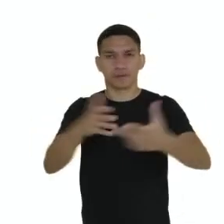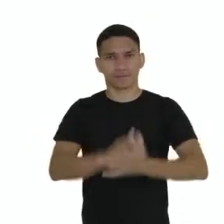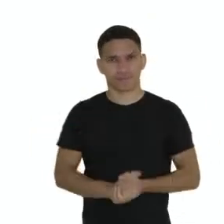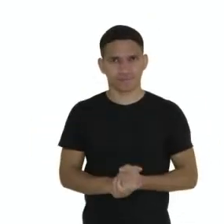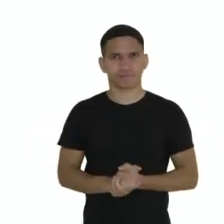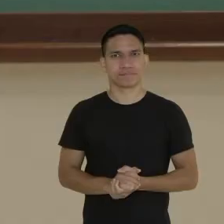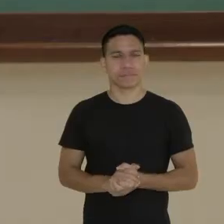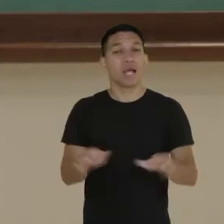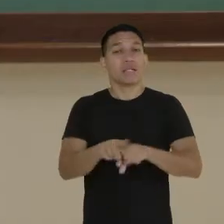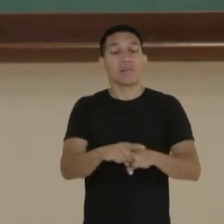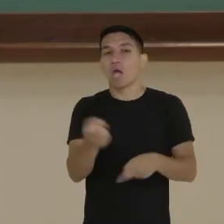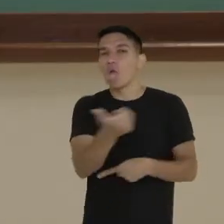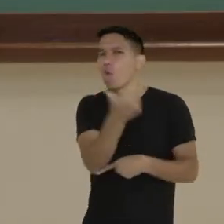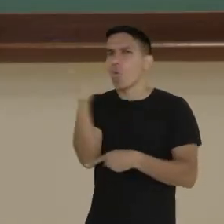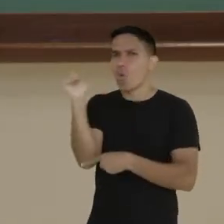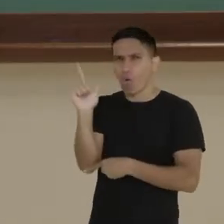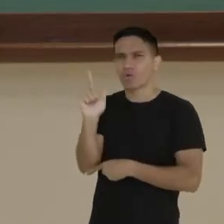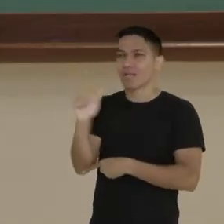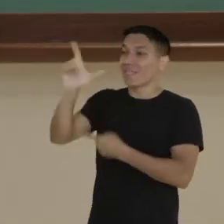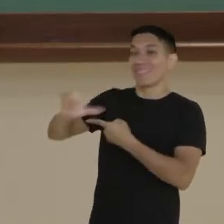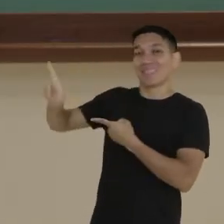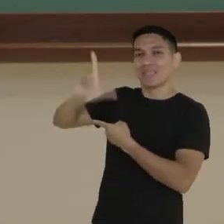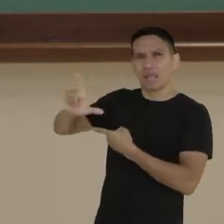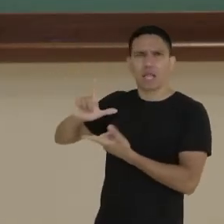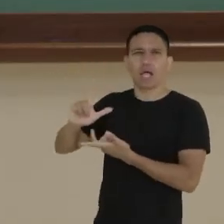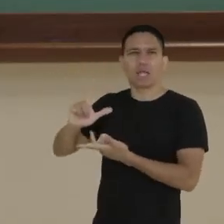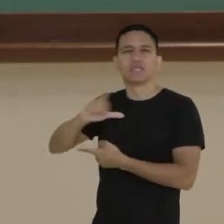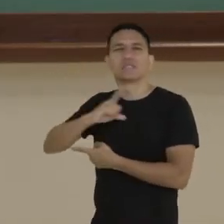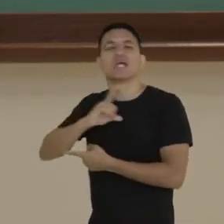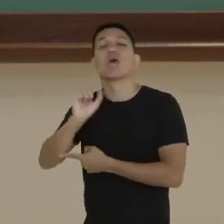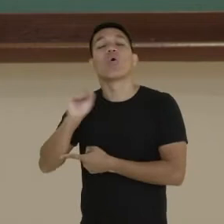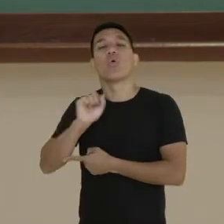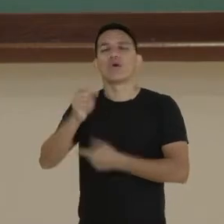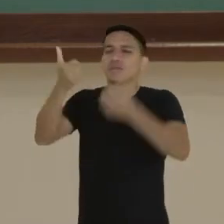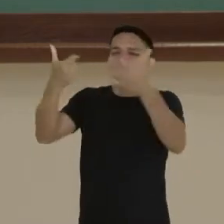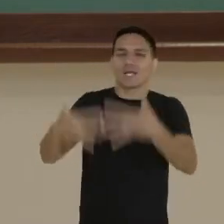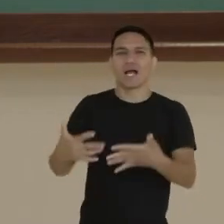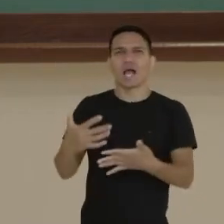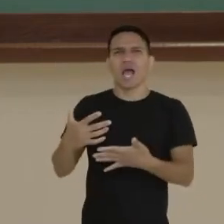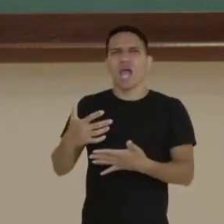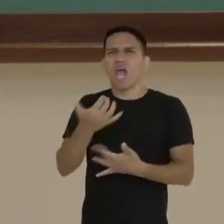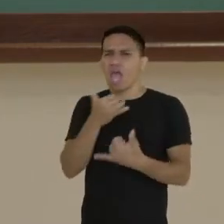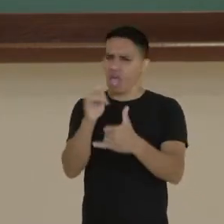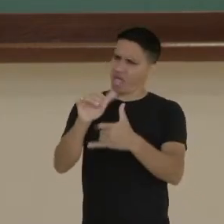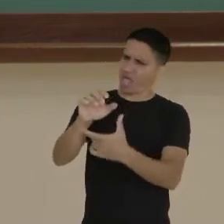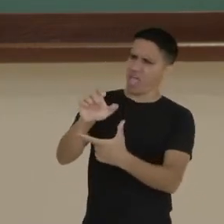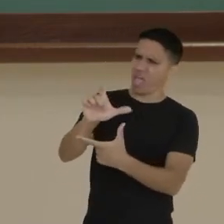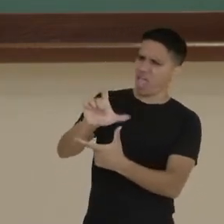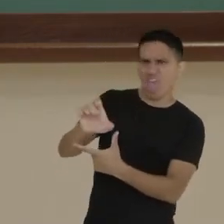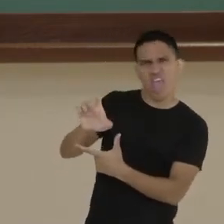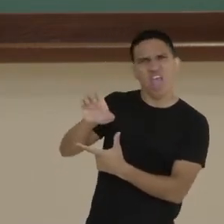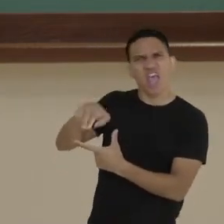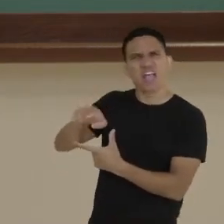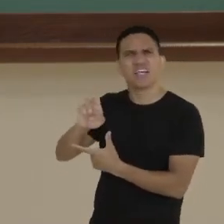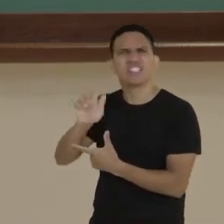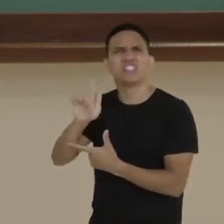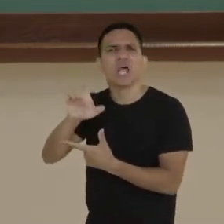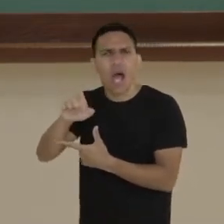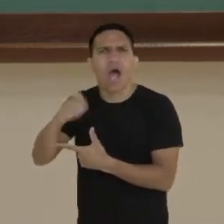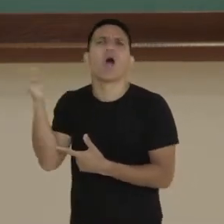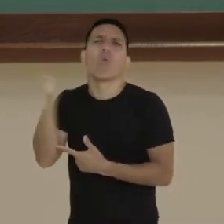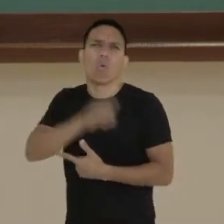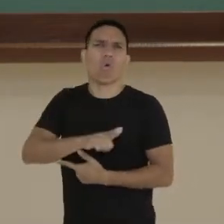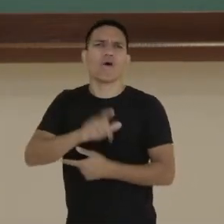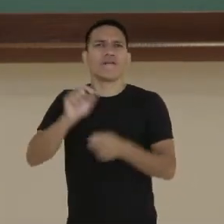outras literaturas. Por exemplo, alguns falam que energia é a capacidade de realizar trabalho, certo? Como eu vi algumas outras literaturas